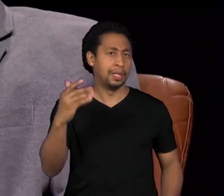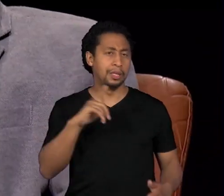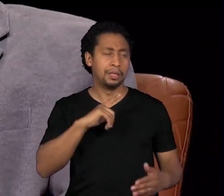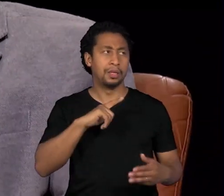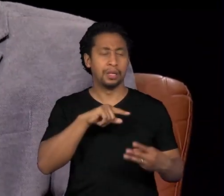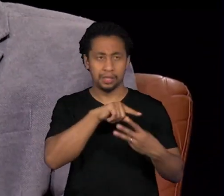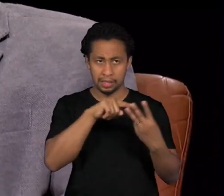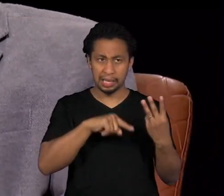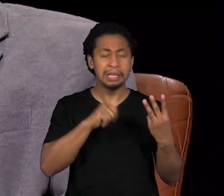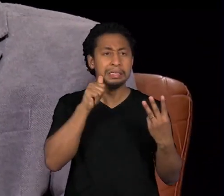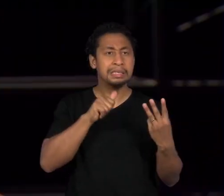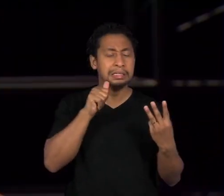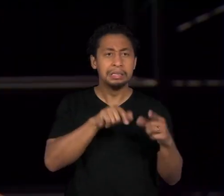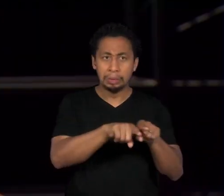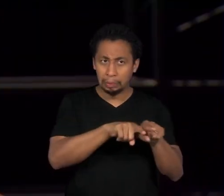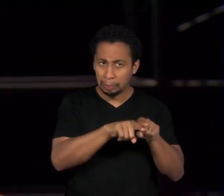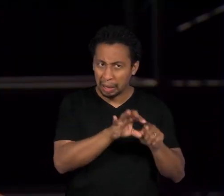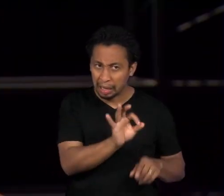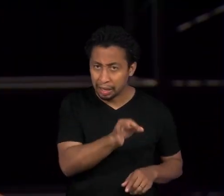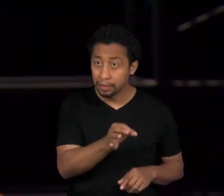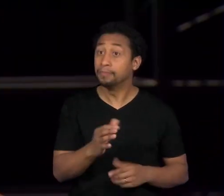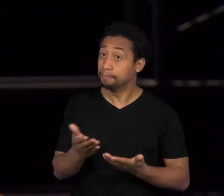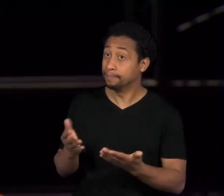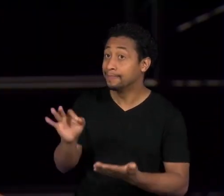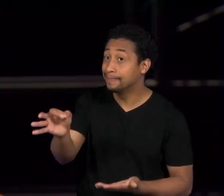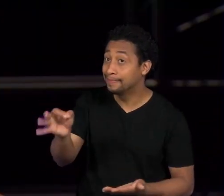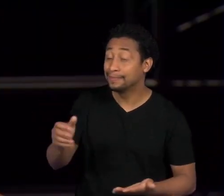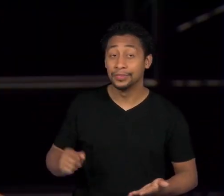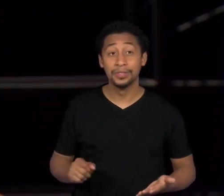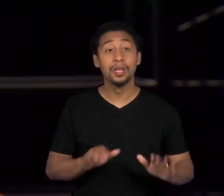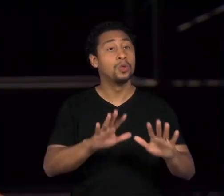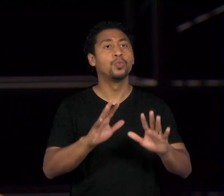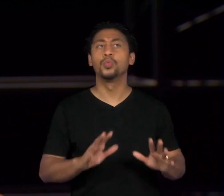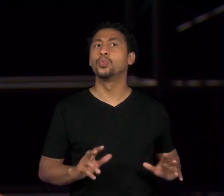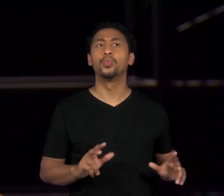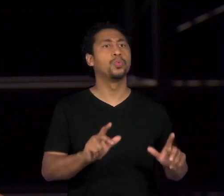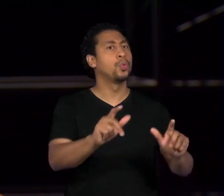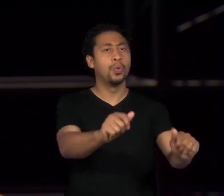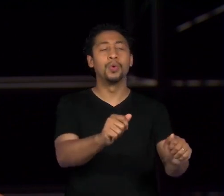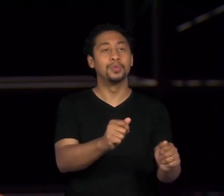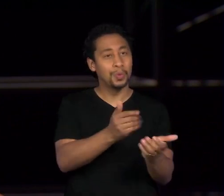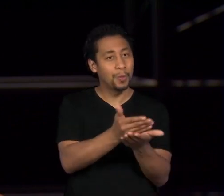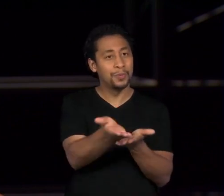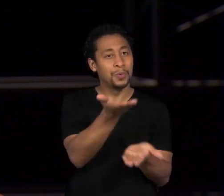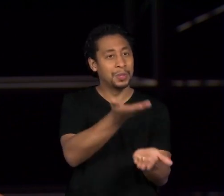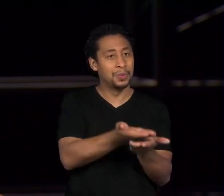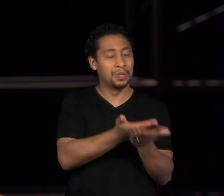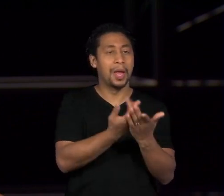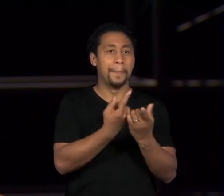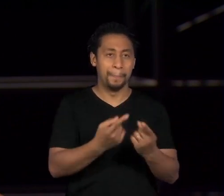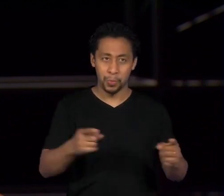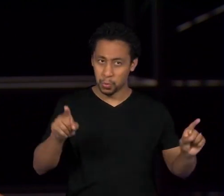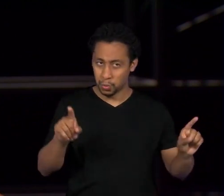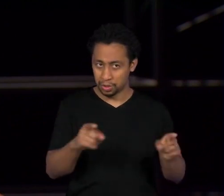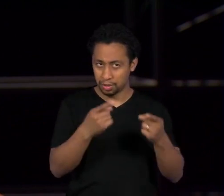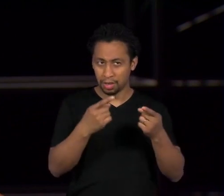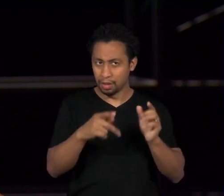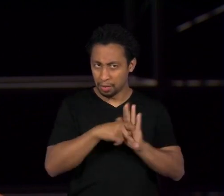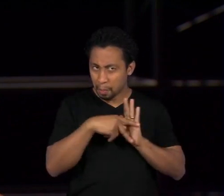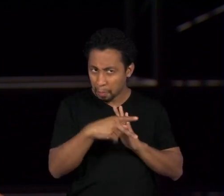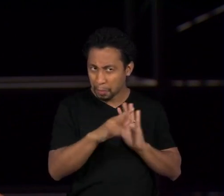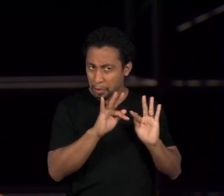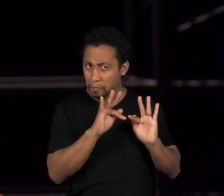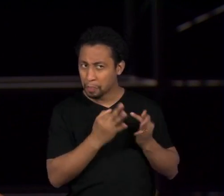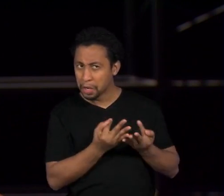isso isso é E aí vocês Ah todos tiveram iniciação musical isso era uma coisa era um desejo da